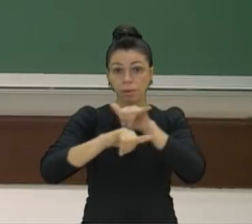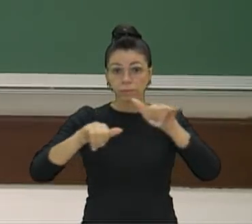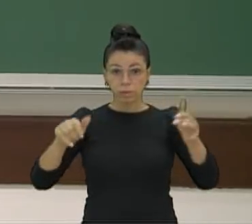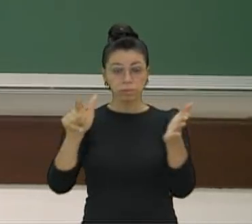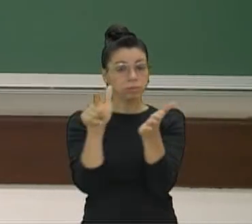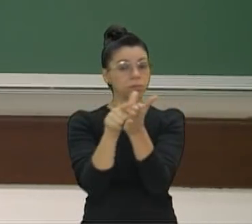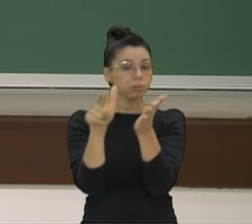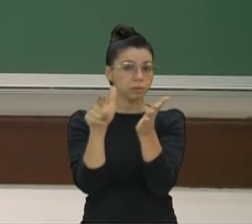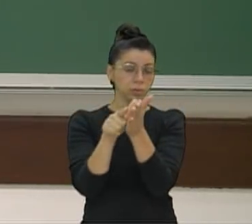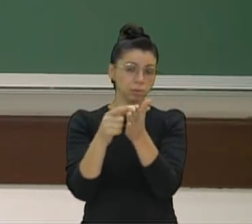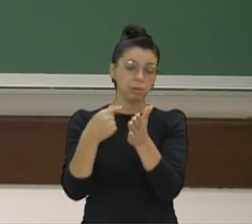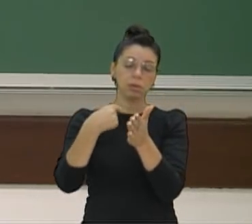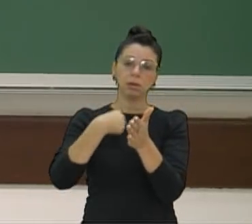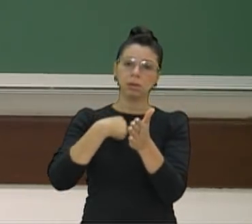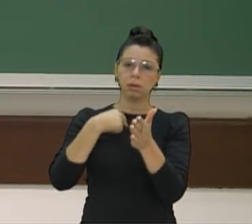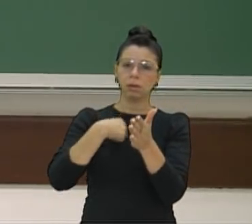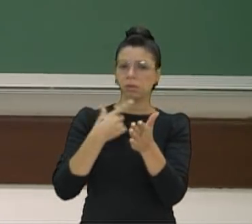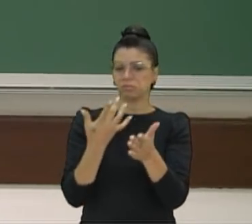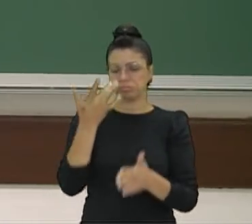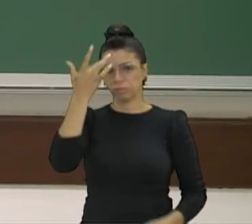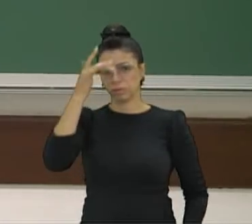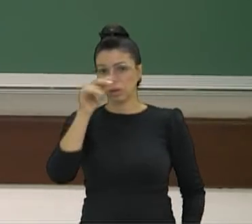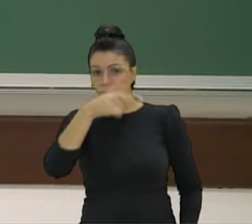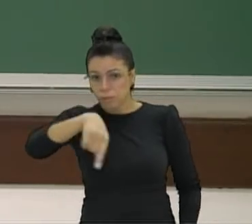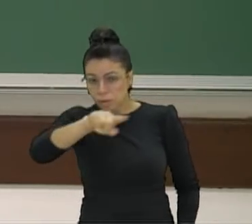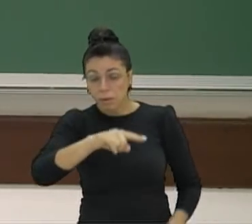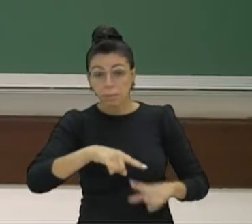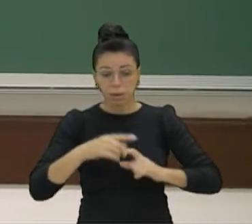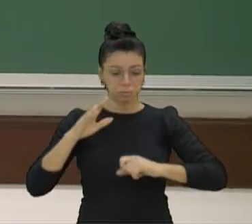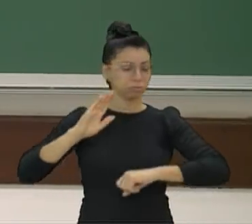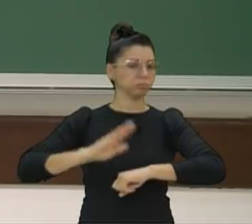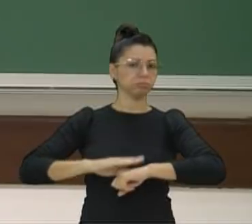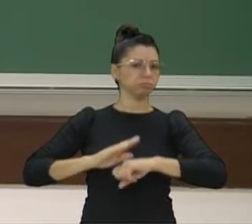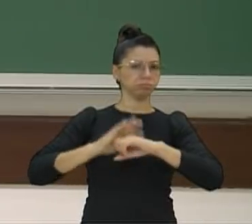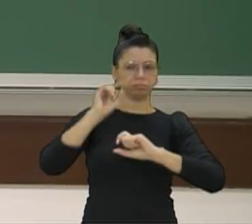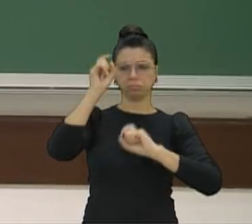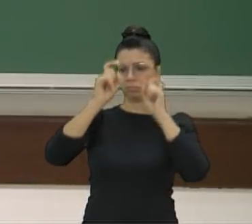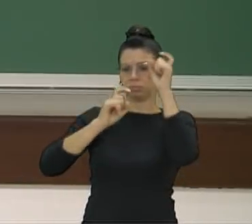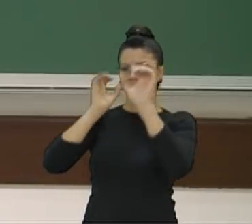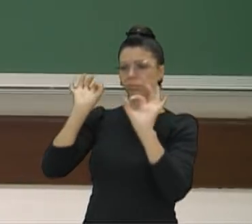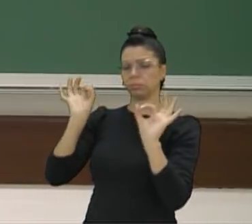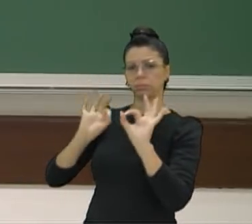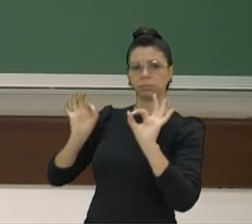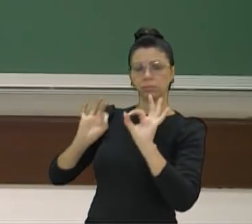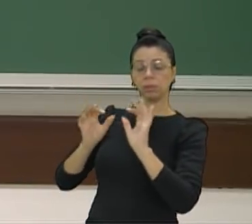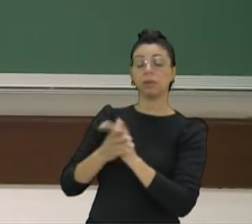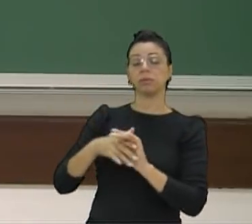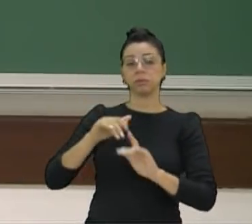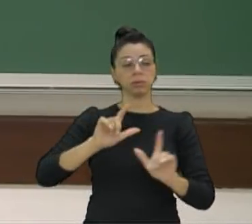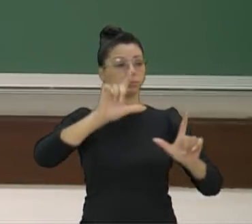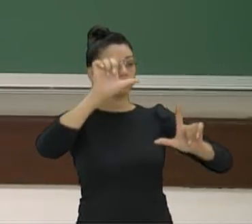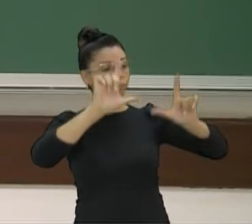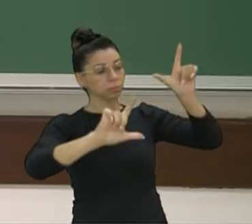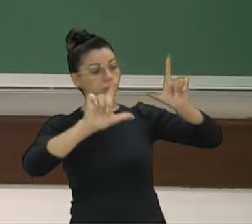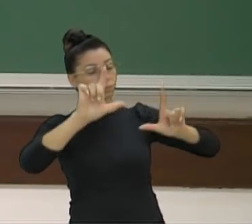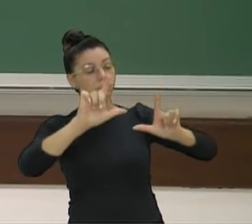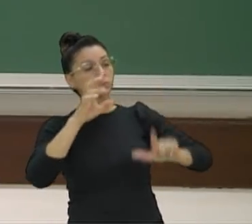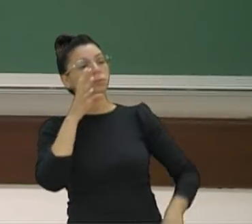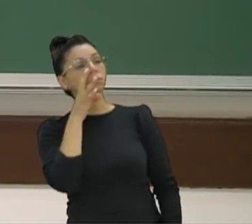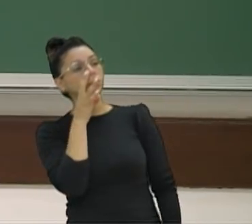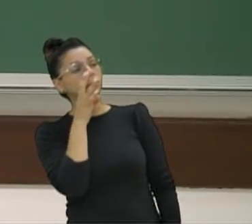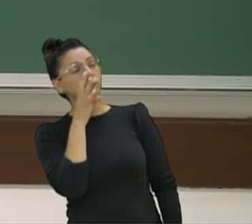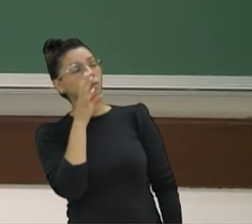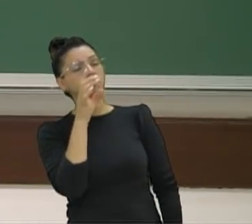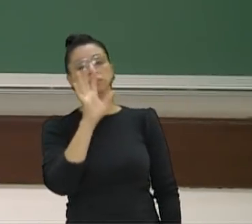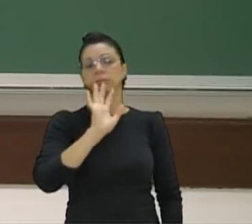vocês, mas eu confesso que não fiquei preocupado. Eu estava vendo TV, né, e